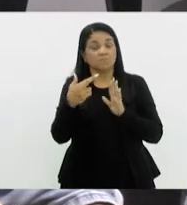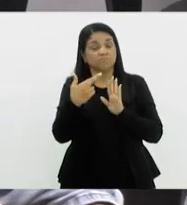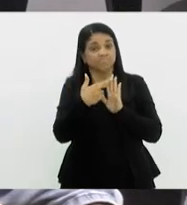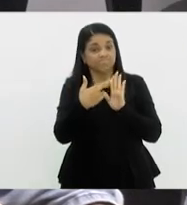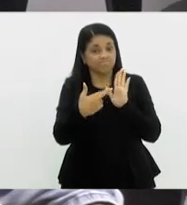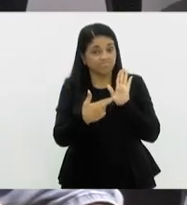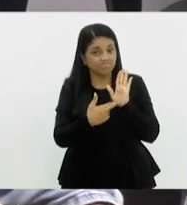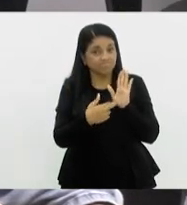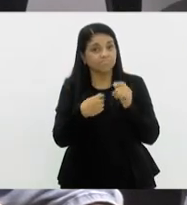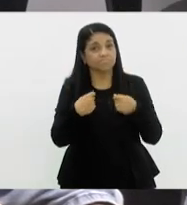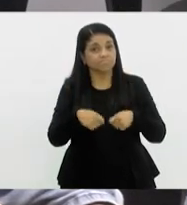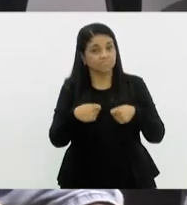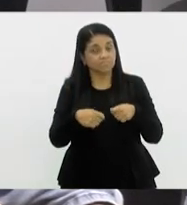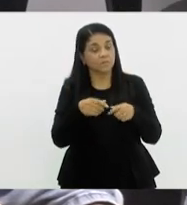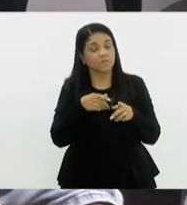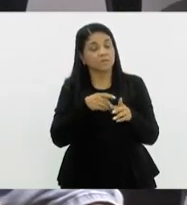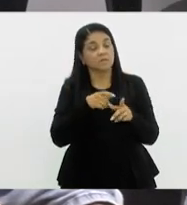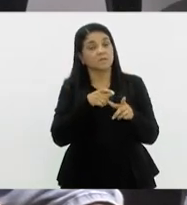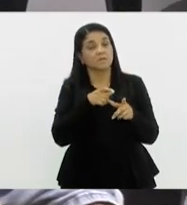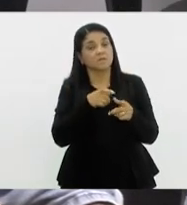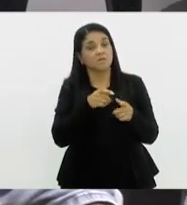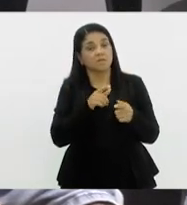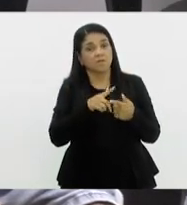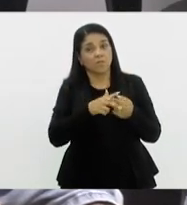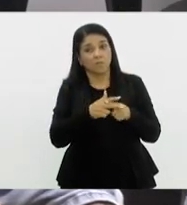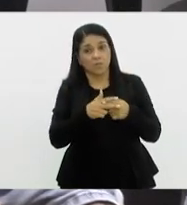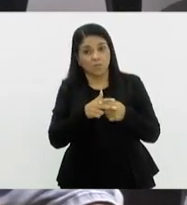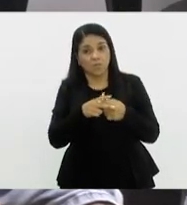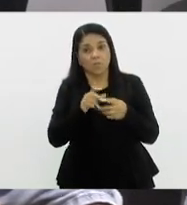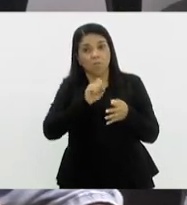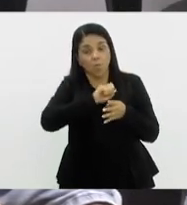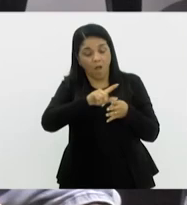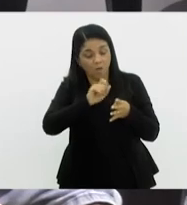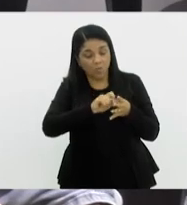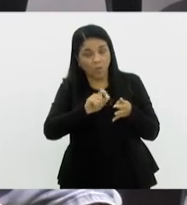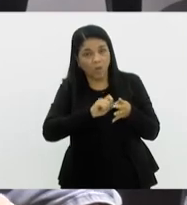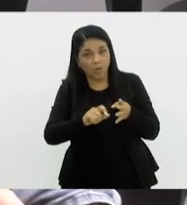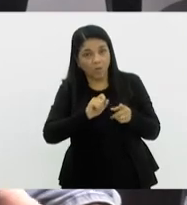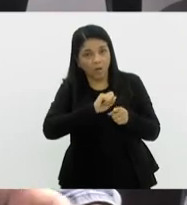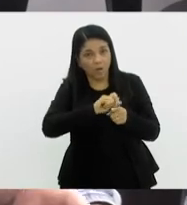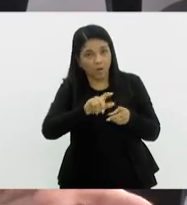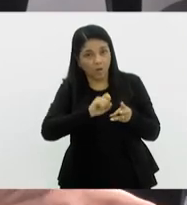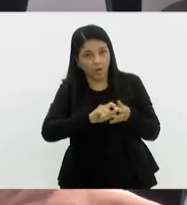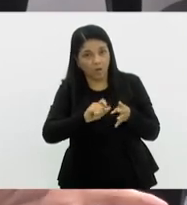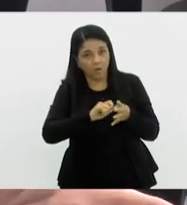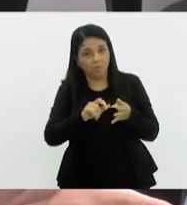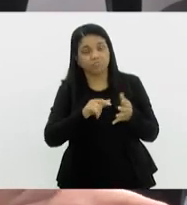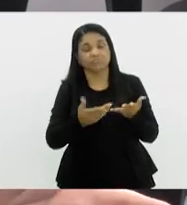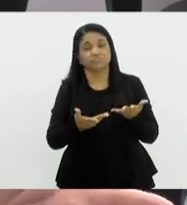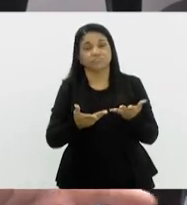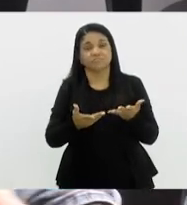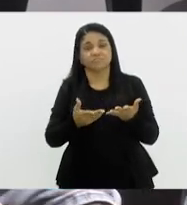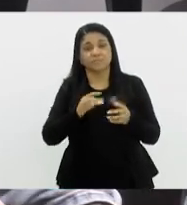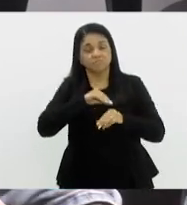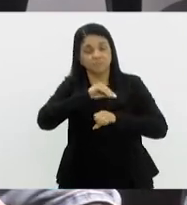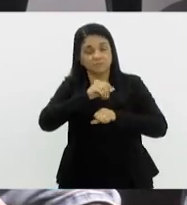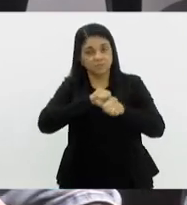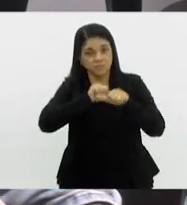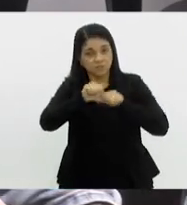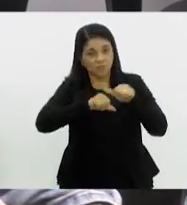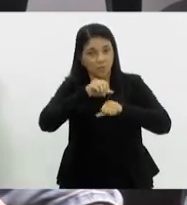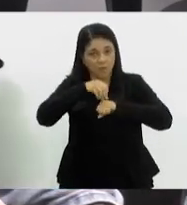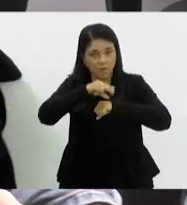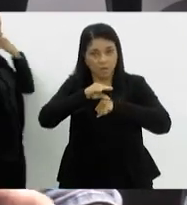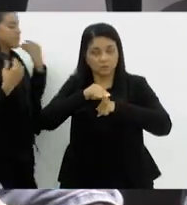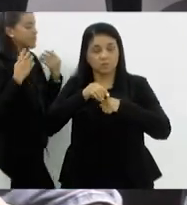reajuste. Né? O esforço do deputado Serafini é para transformar autorizativo. Né? Então,